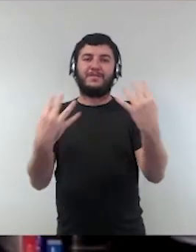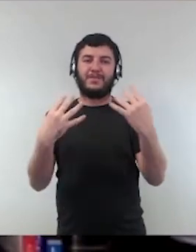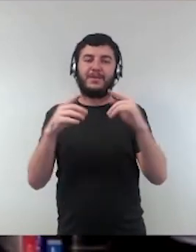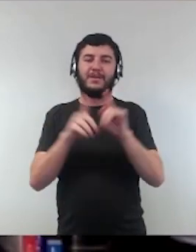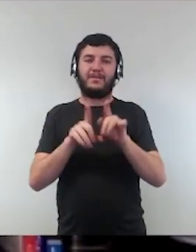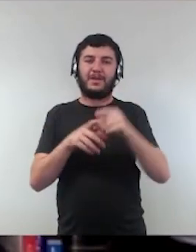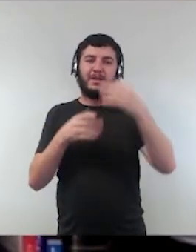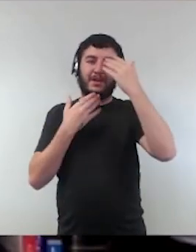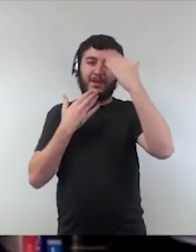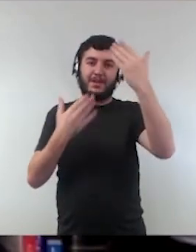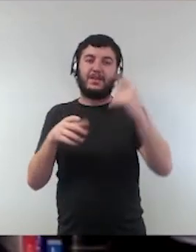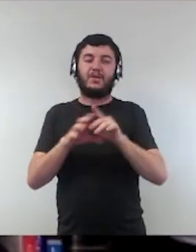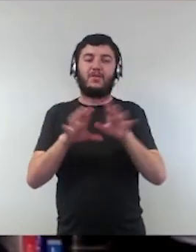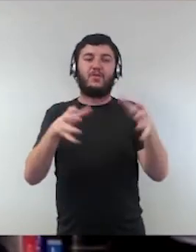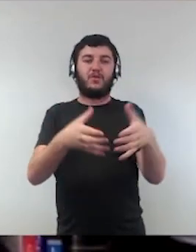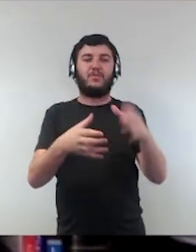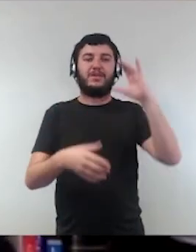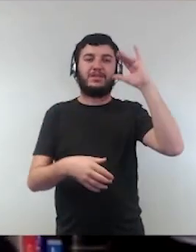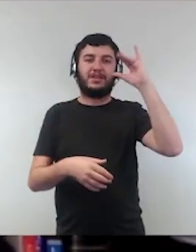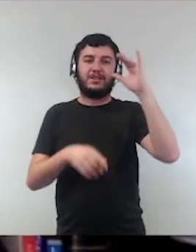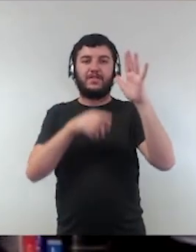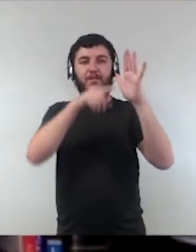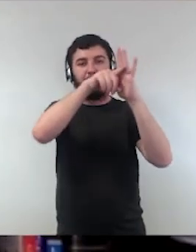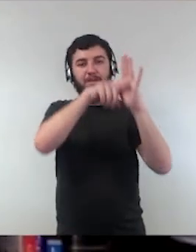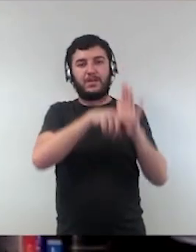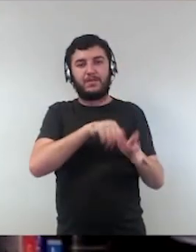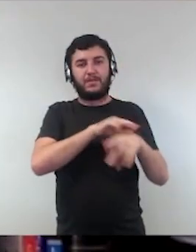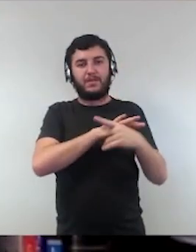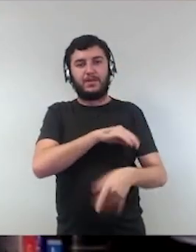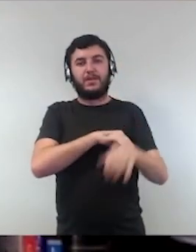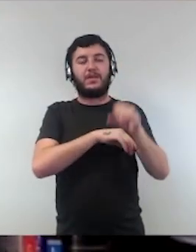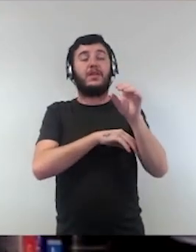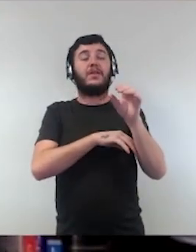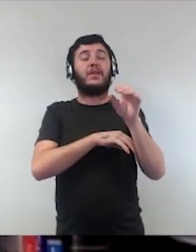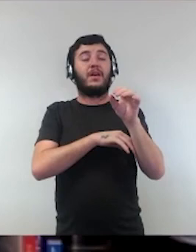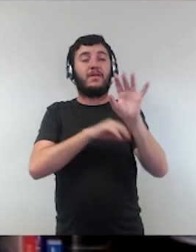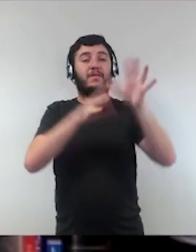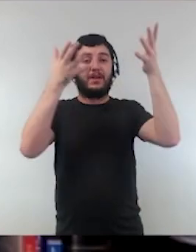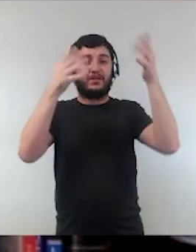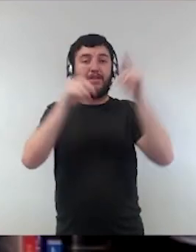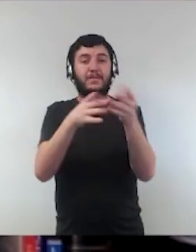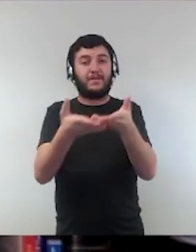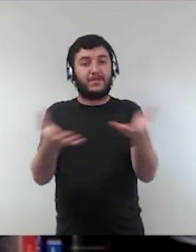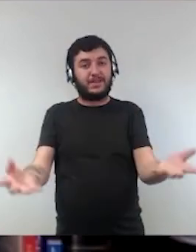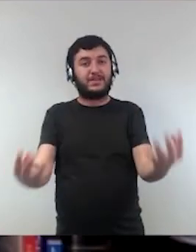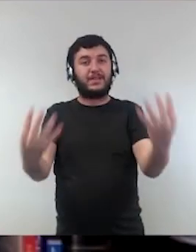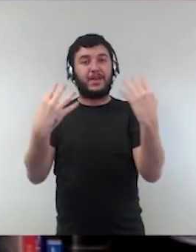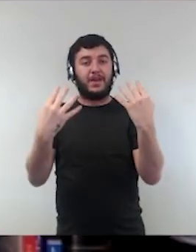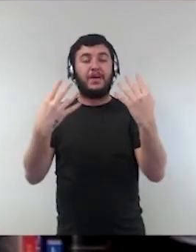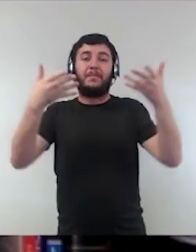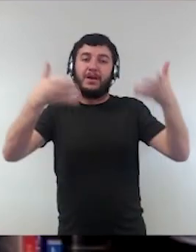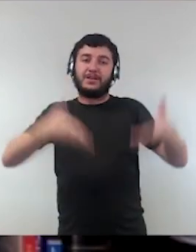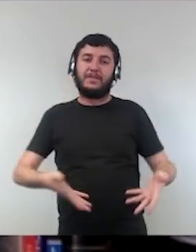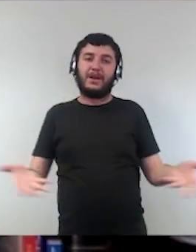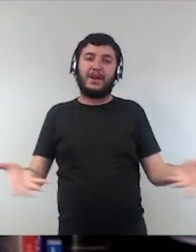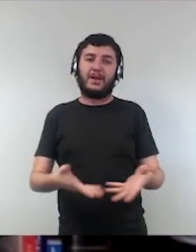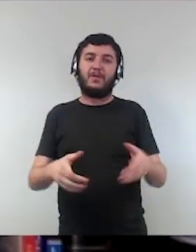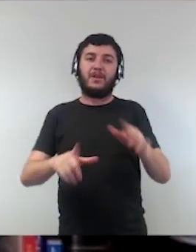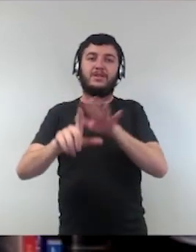desse evento, Marcos Vinícius, que também nos convidou, e a todos por participarem desse grandioso evento. Muitíssimo obrigado a todos, dou por encerrado o painel.